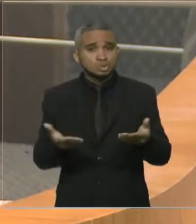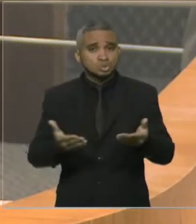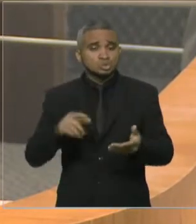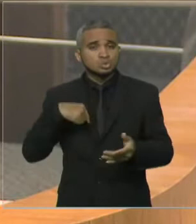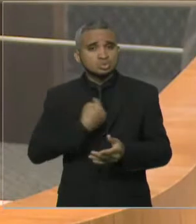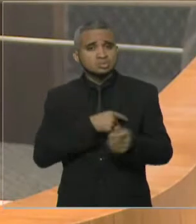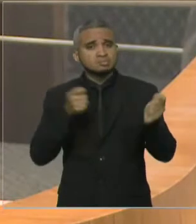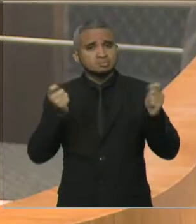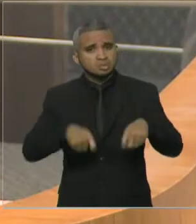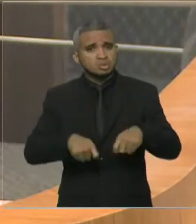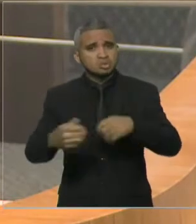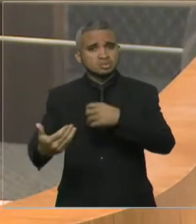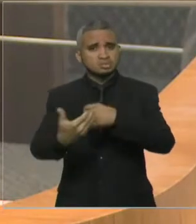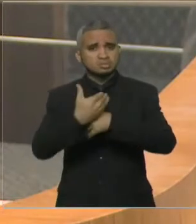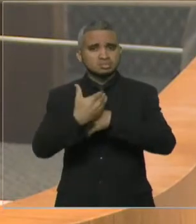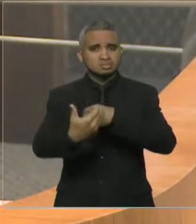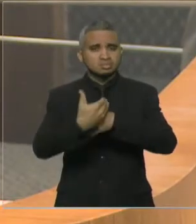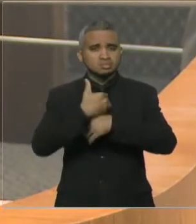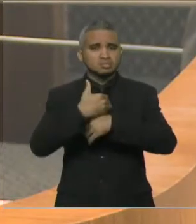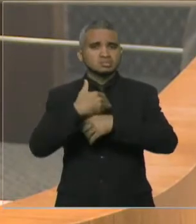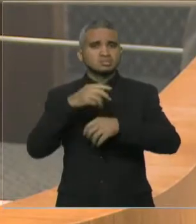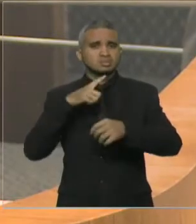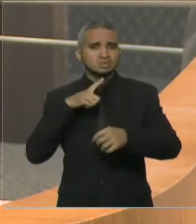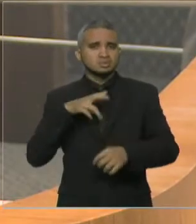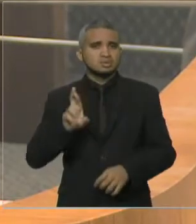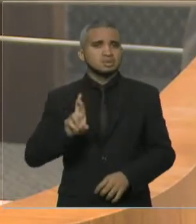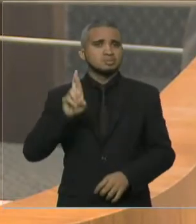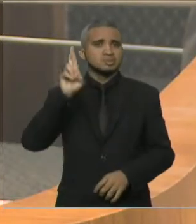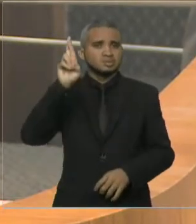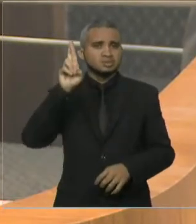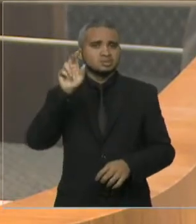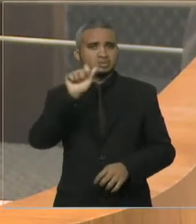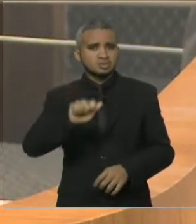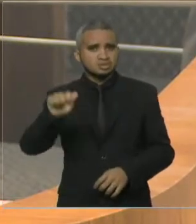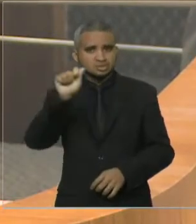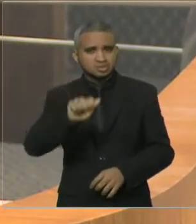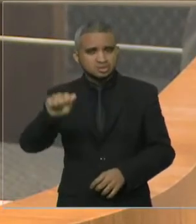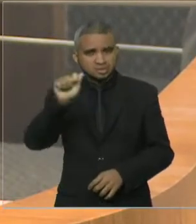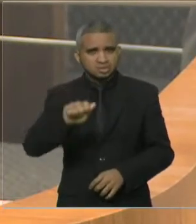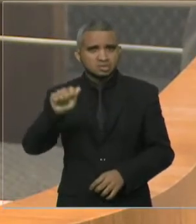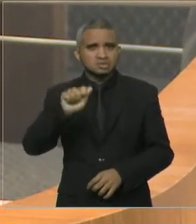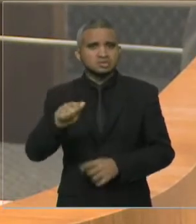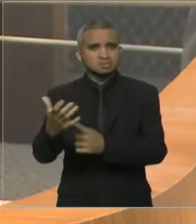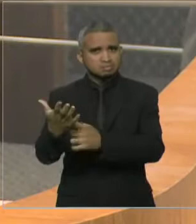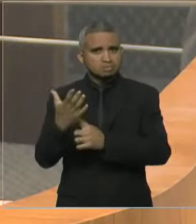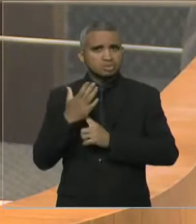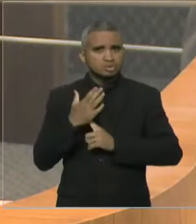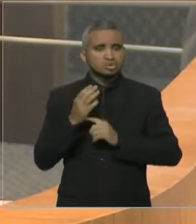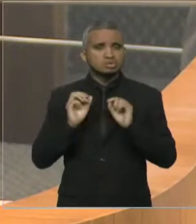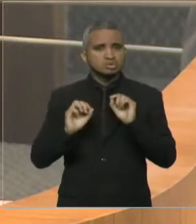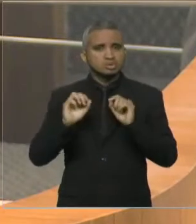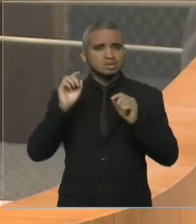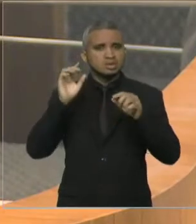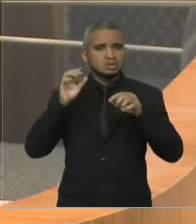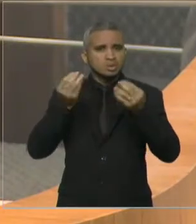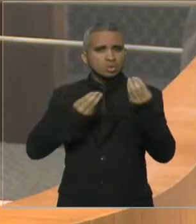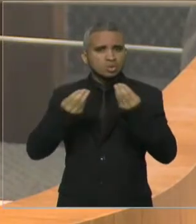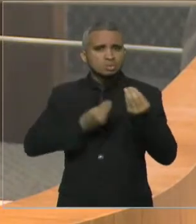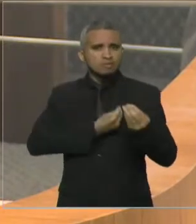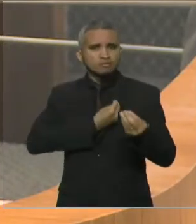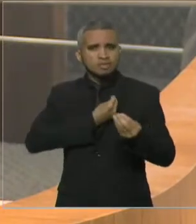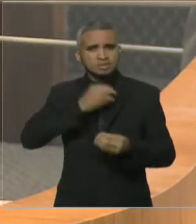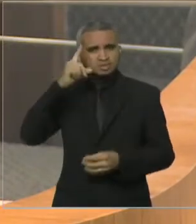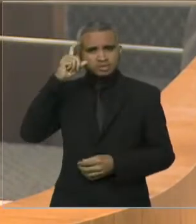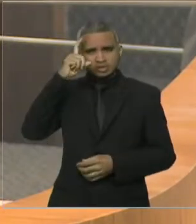associações, né, que realmente representam os interesses e as dificuldades dessas pessoas no dia a dia. Na